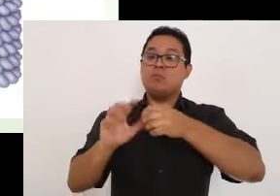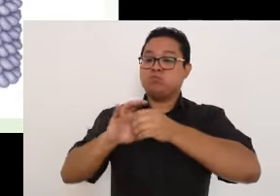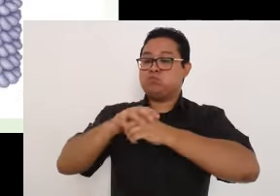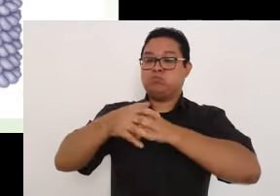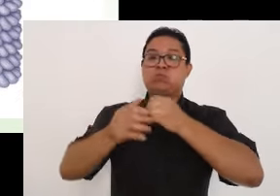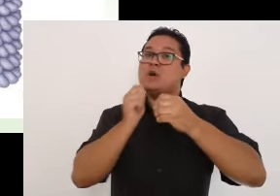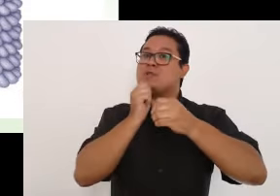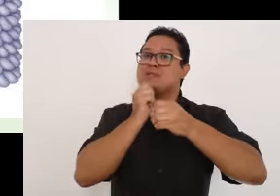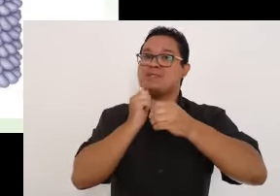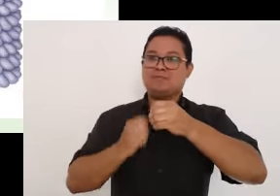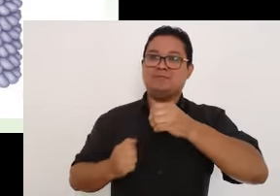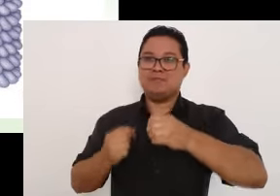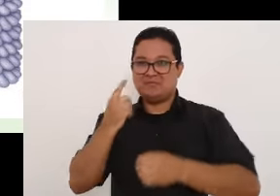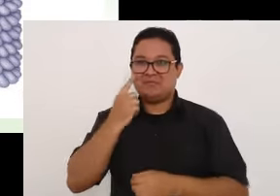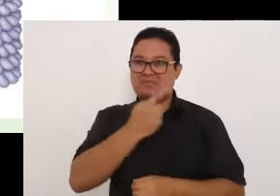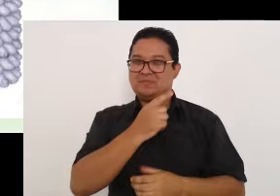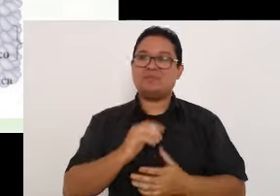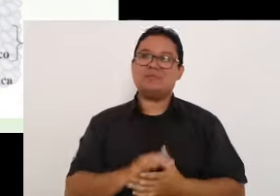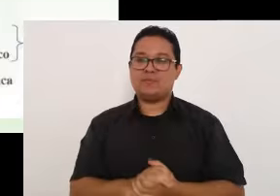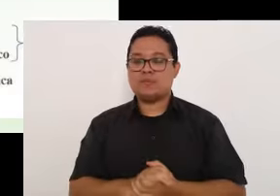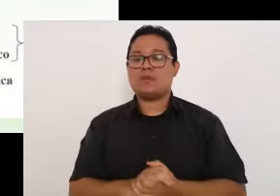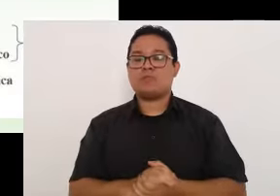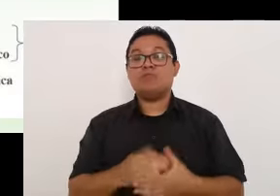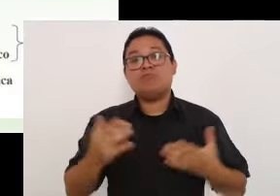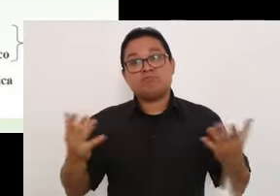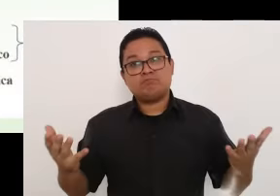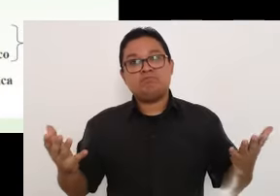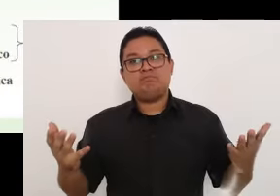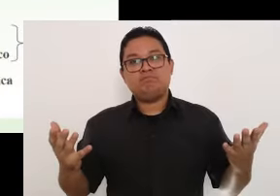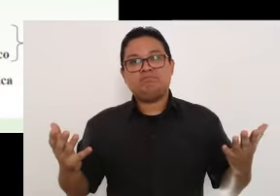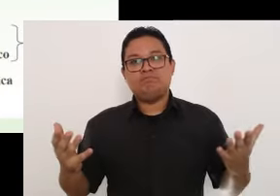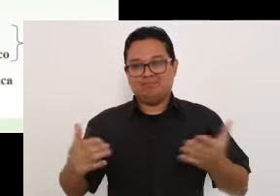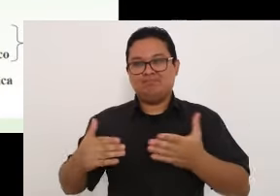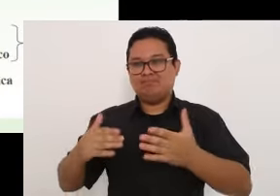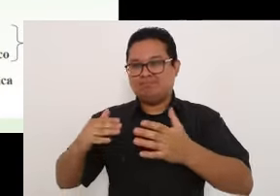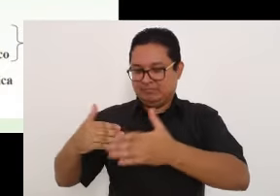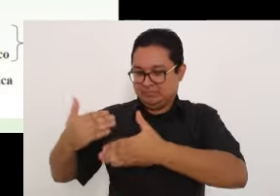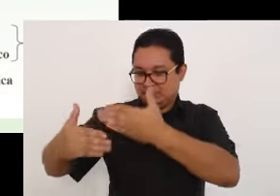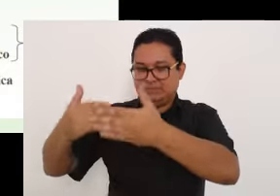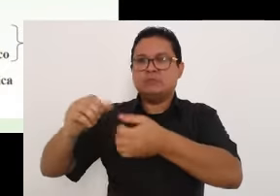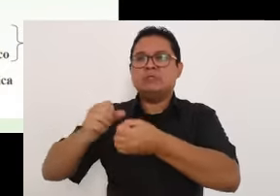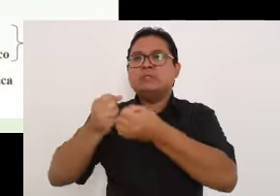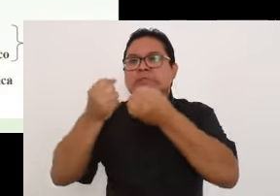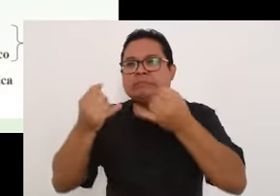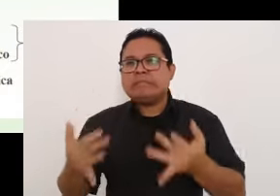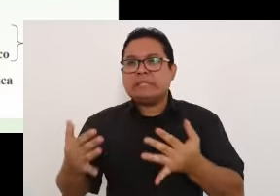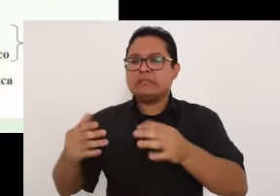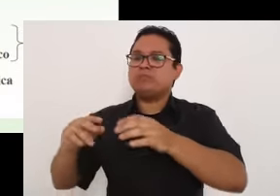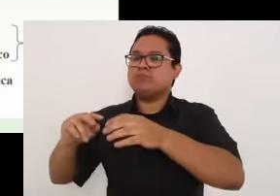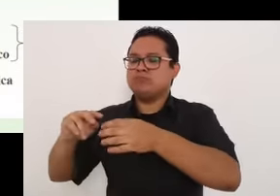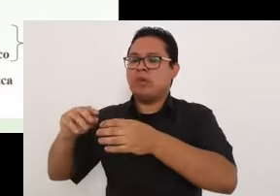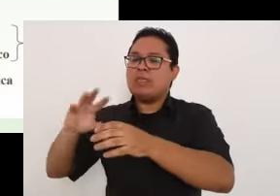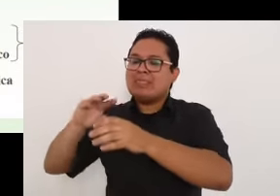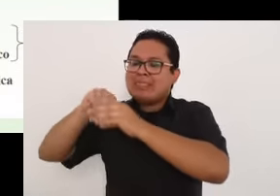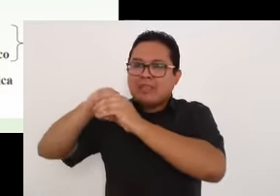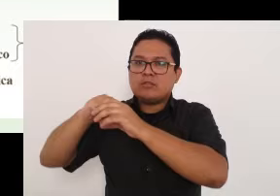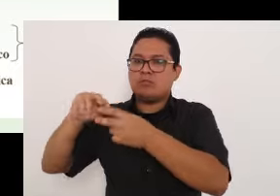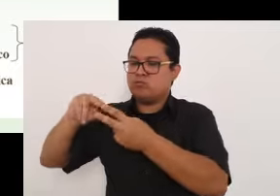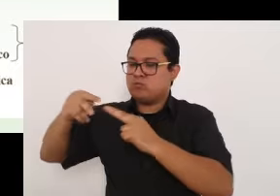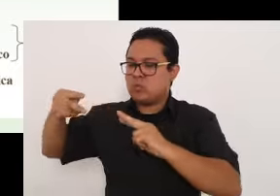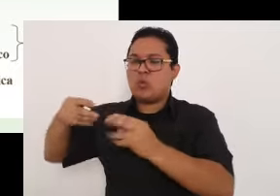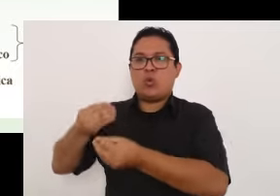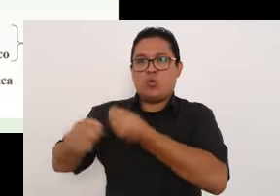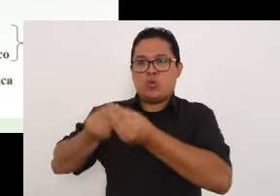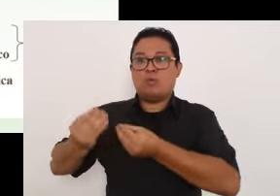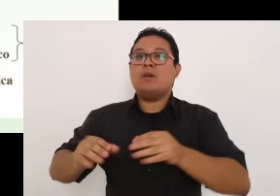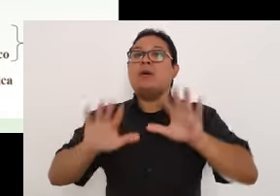genético, tá? A gente já vai comentar do material genético daqui a pouco, certo? Então, mais uma vez, para a